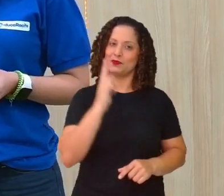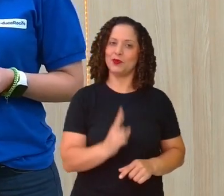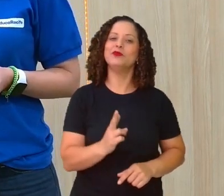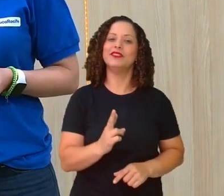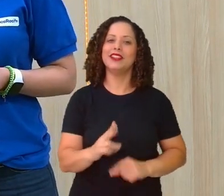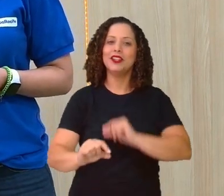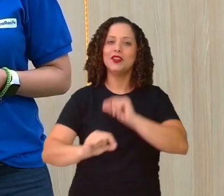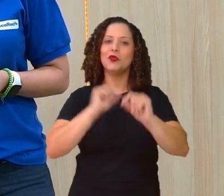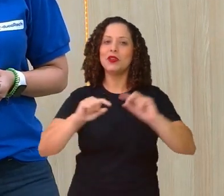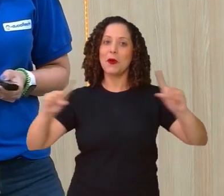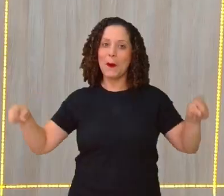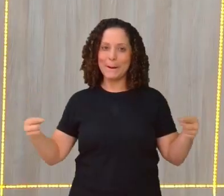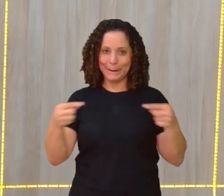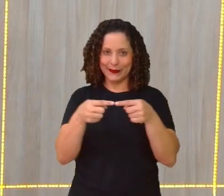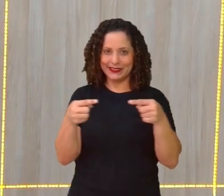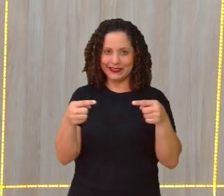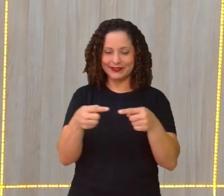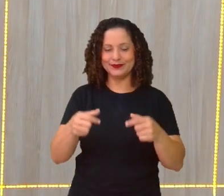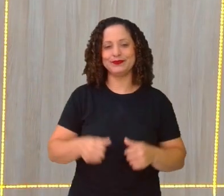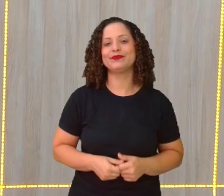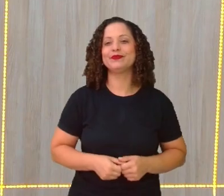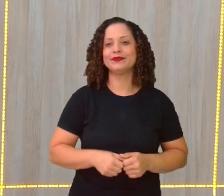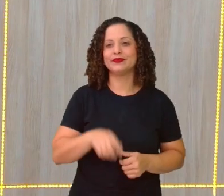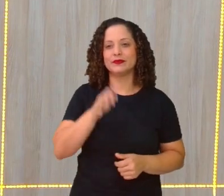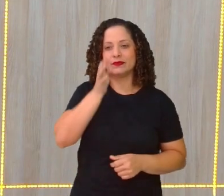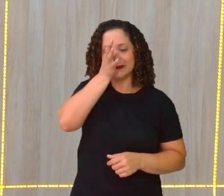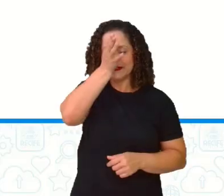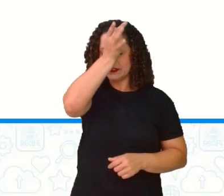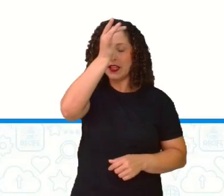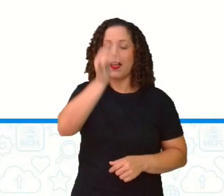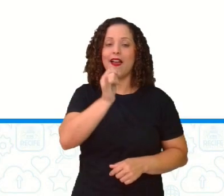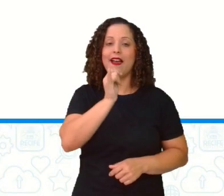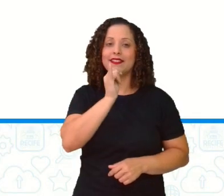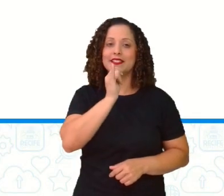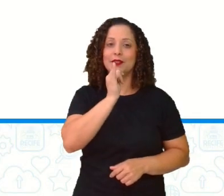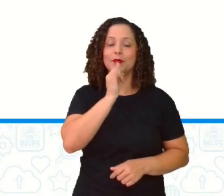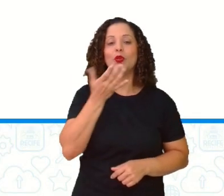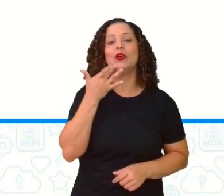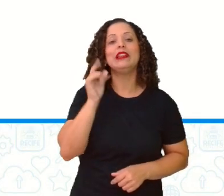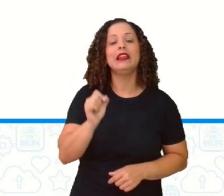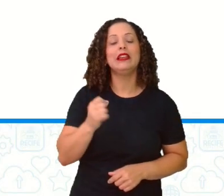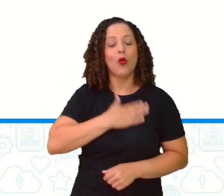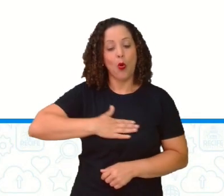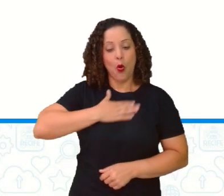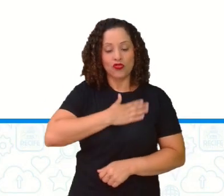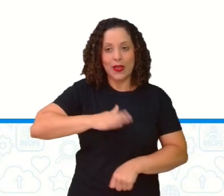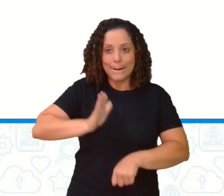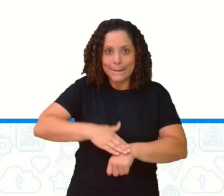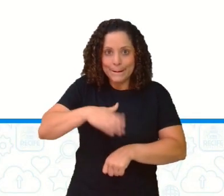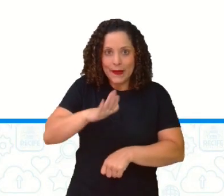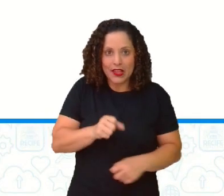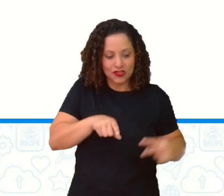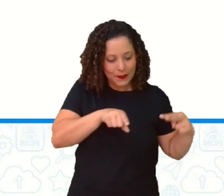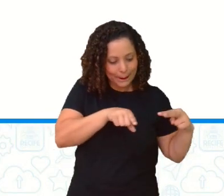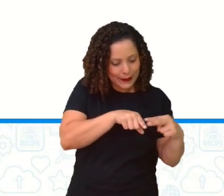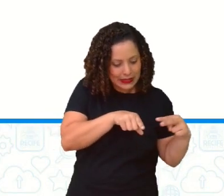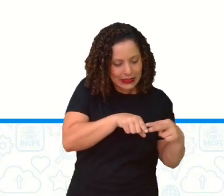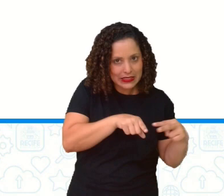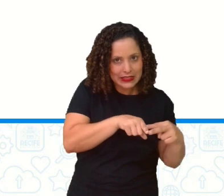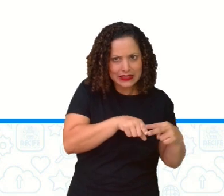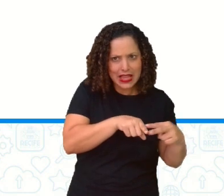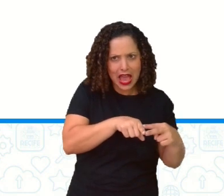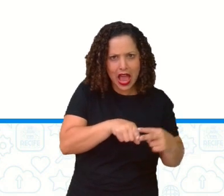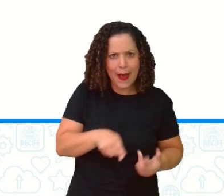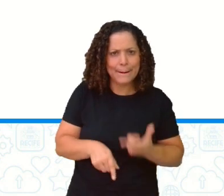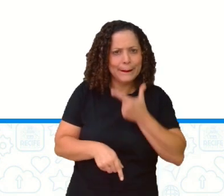relação a esse gráfico. Por exemplo, quem gosta mais de pizza? Será que são